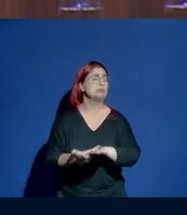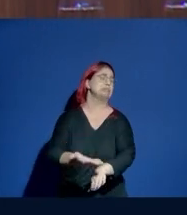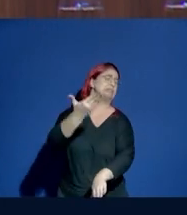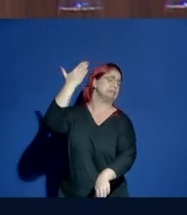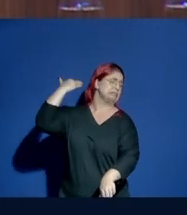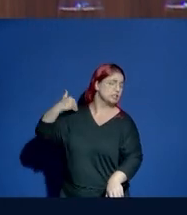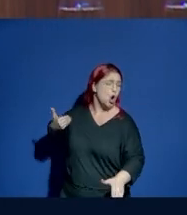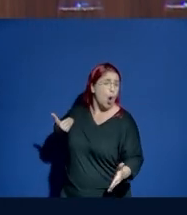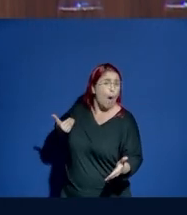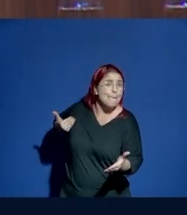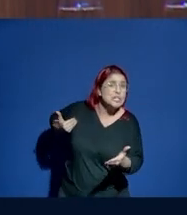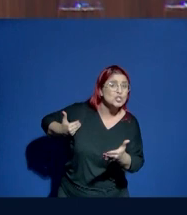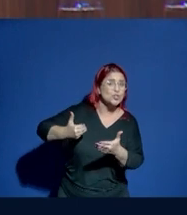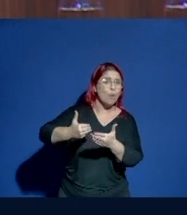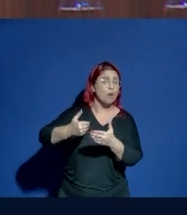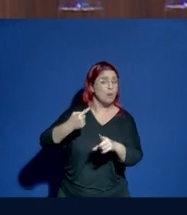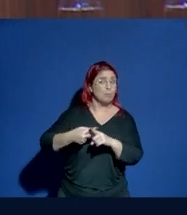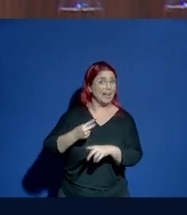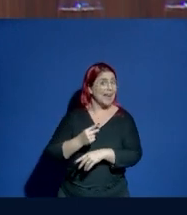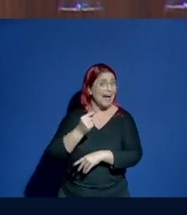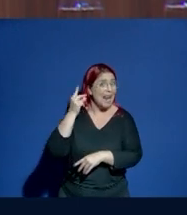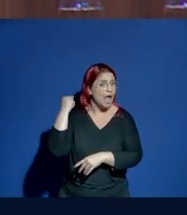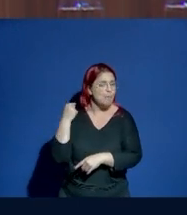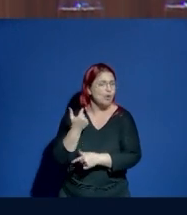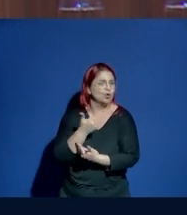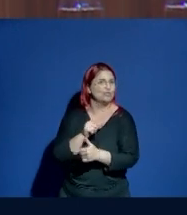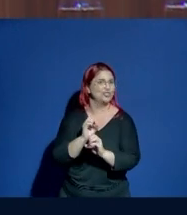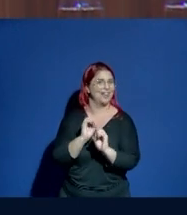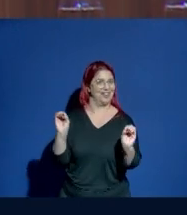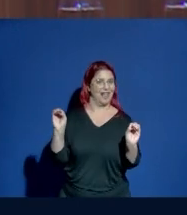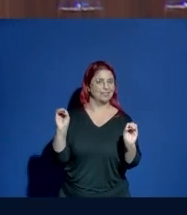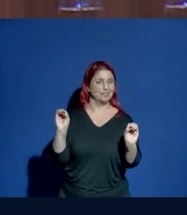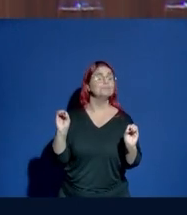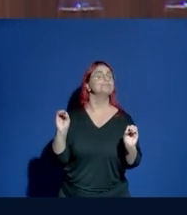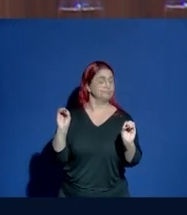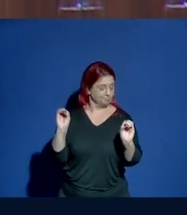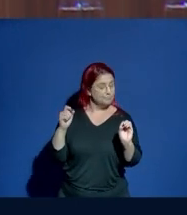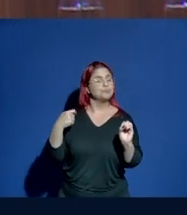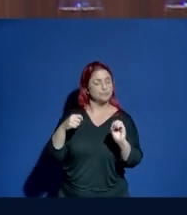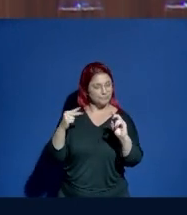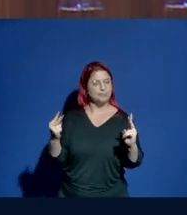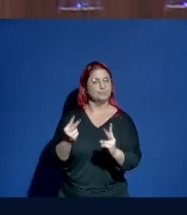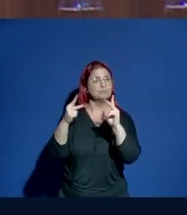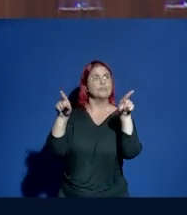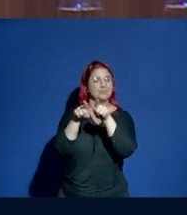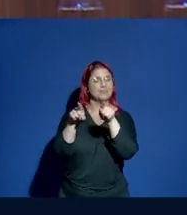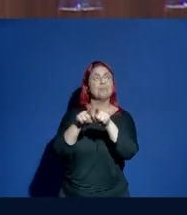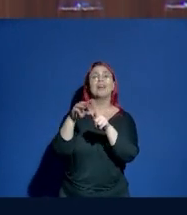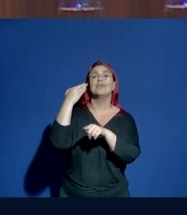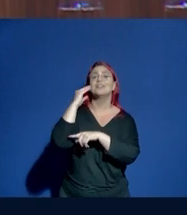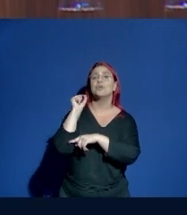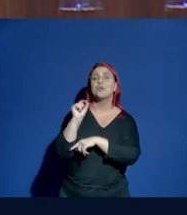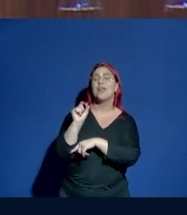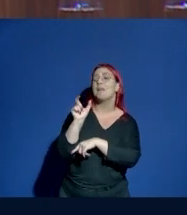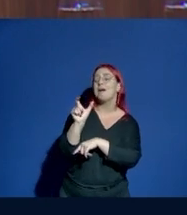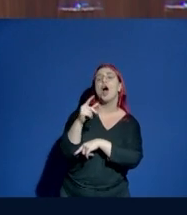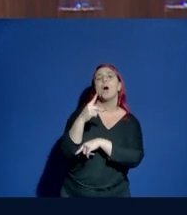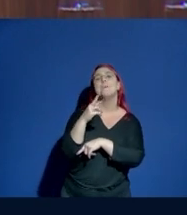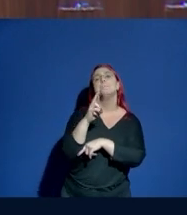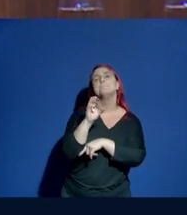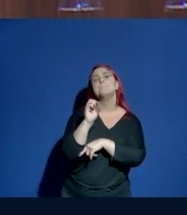que foram para lá quando não havia nada e aí a gente tem que entender o significado da palavra prosperidade